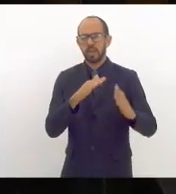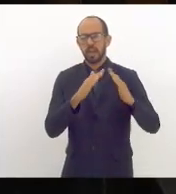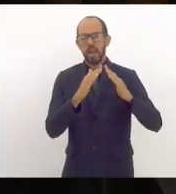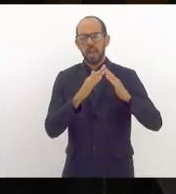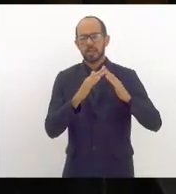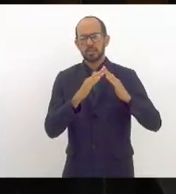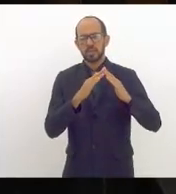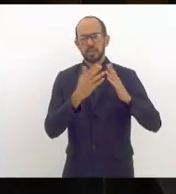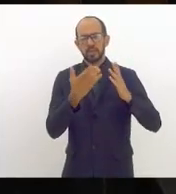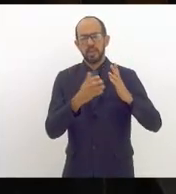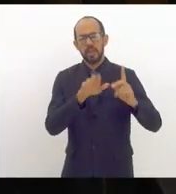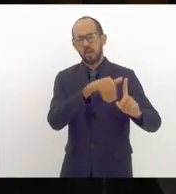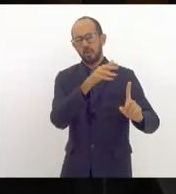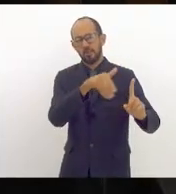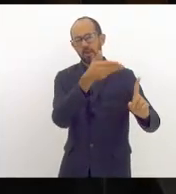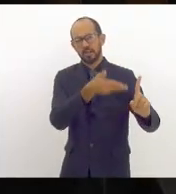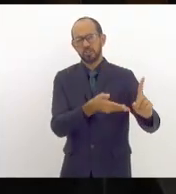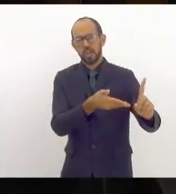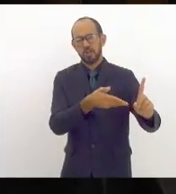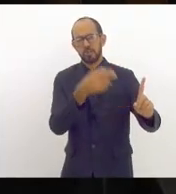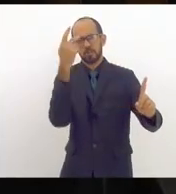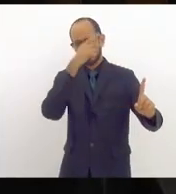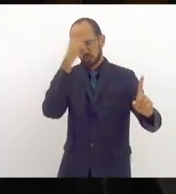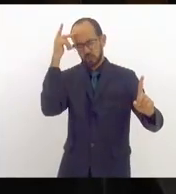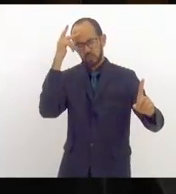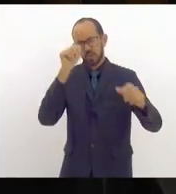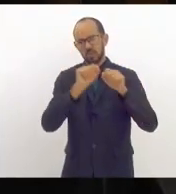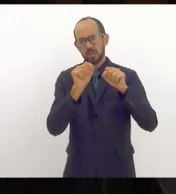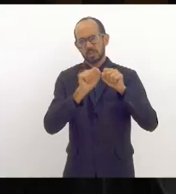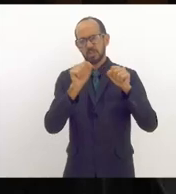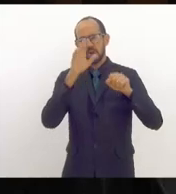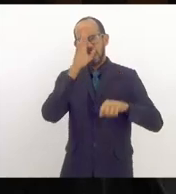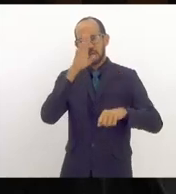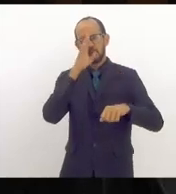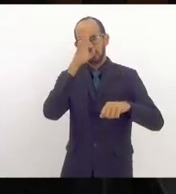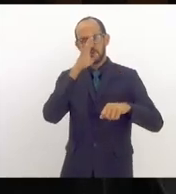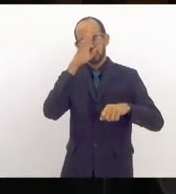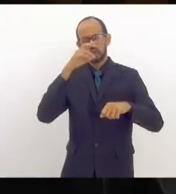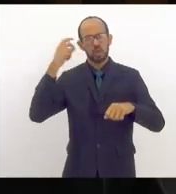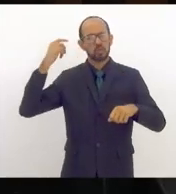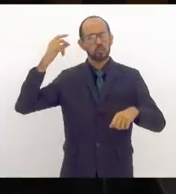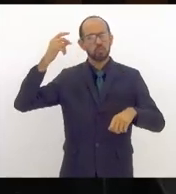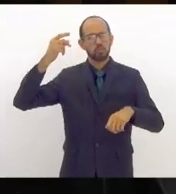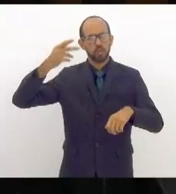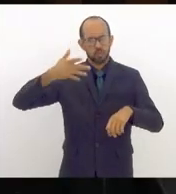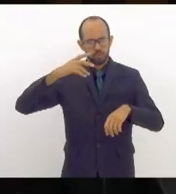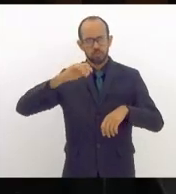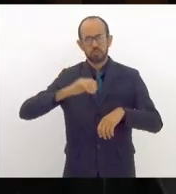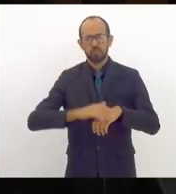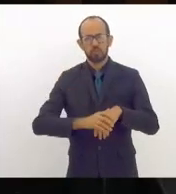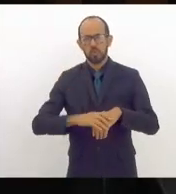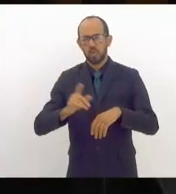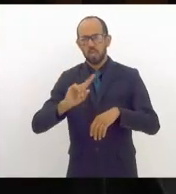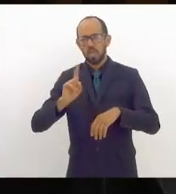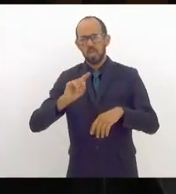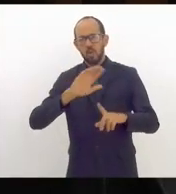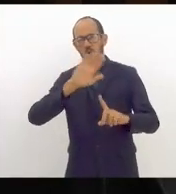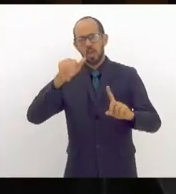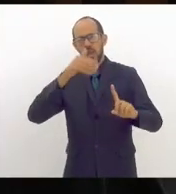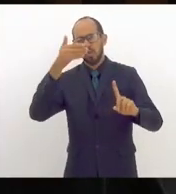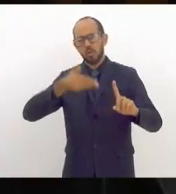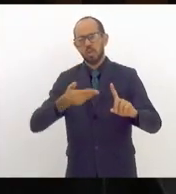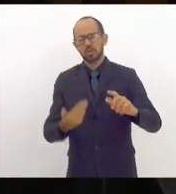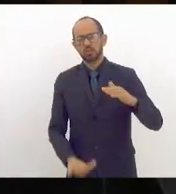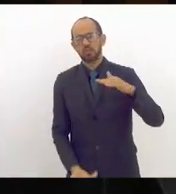uma pessoa que vem cometendo abusos atrás de abusos e que não reconhece os